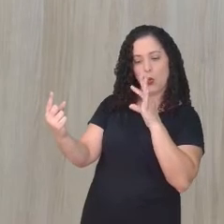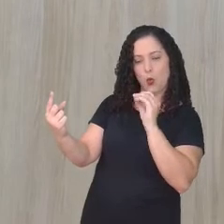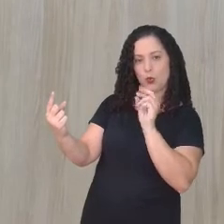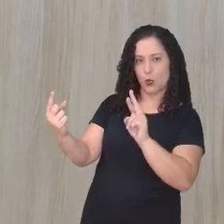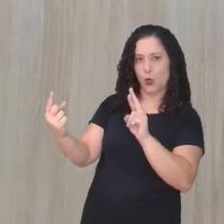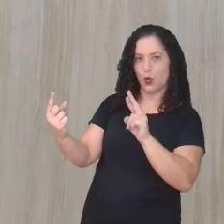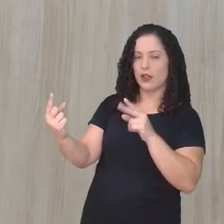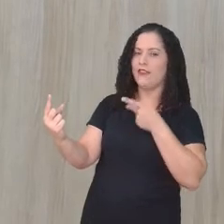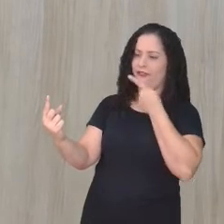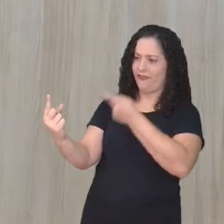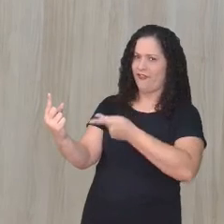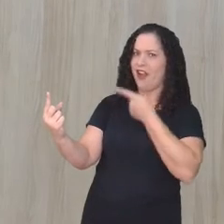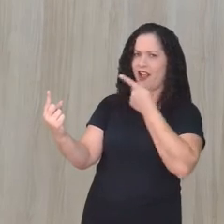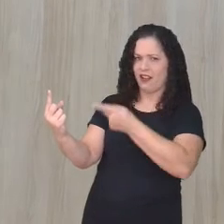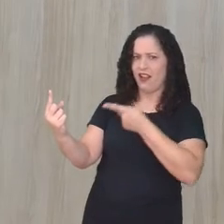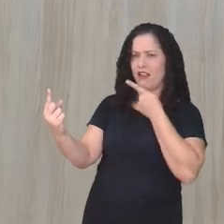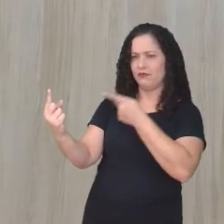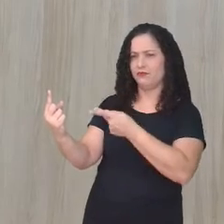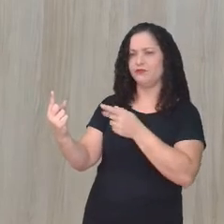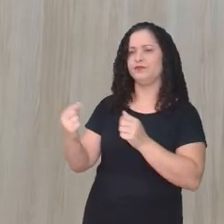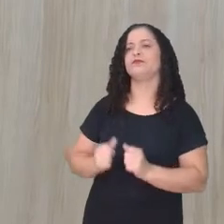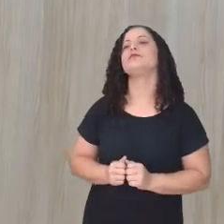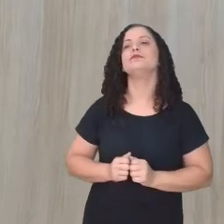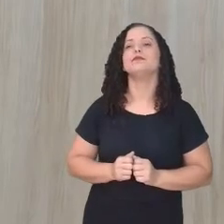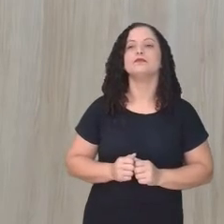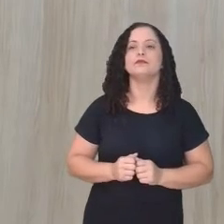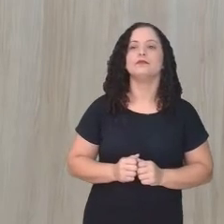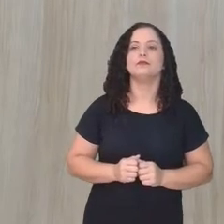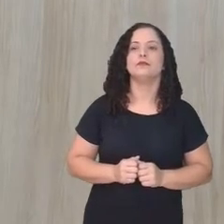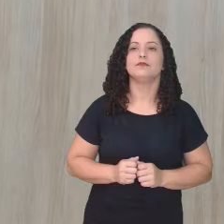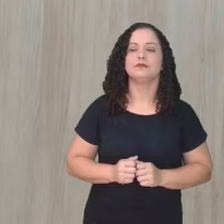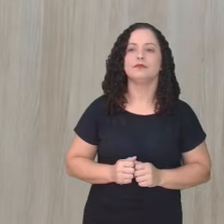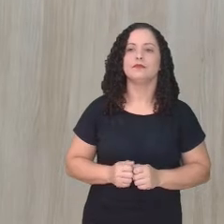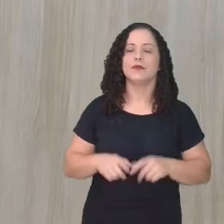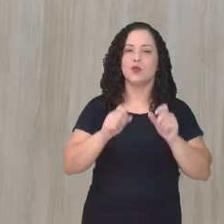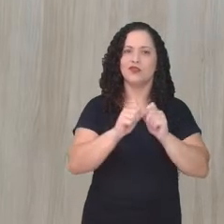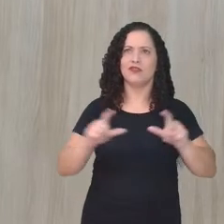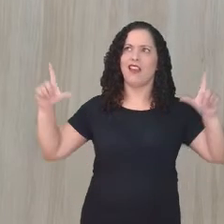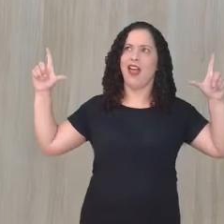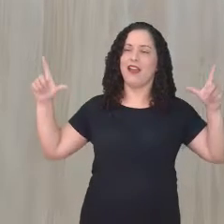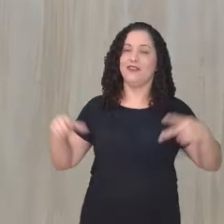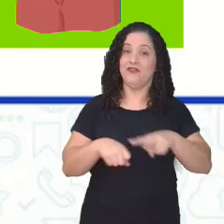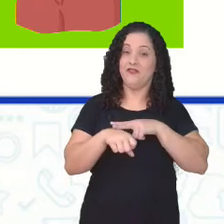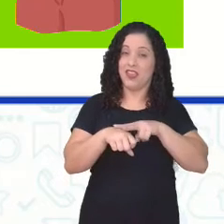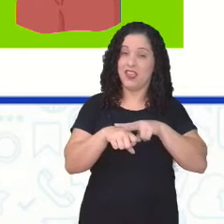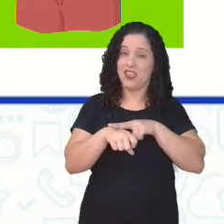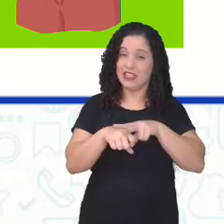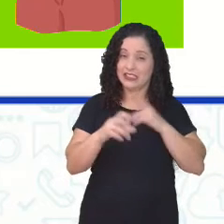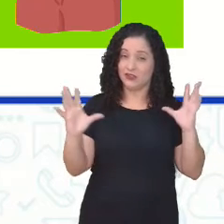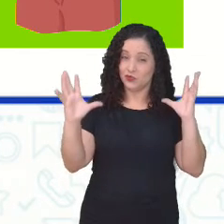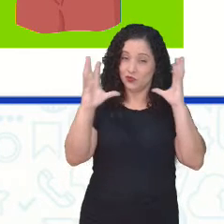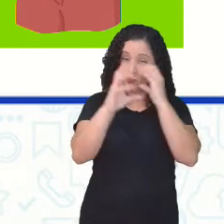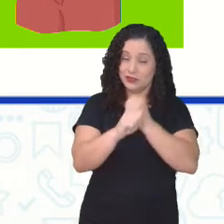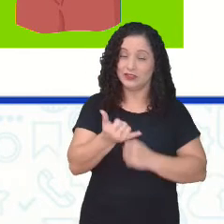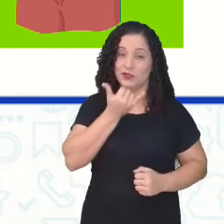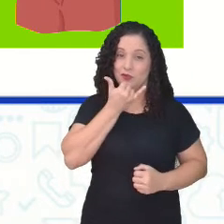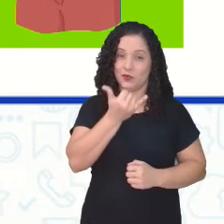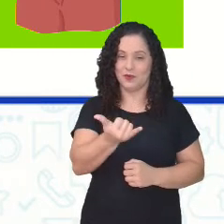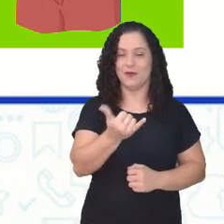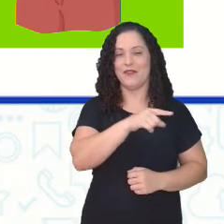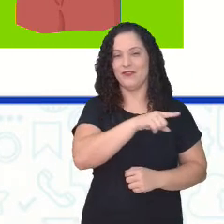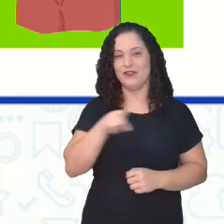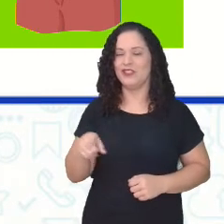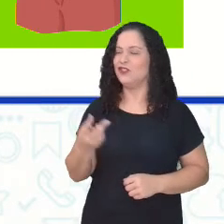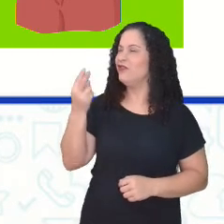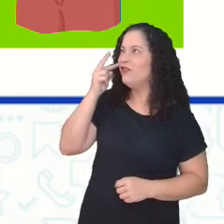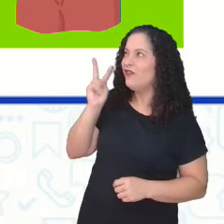a alguém, não é? E o slide não ajudou muito, não é? Esse verde aí, peço desculpa aí para aqueles que não